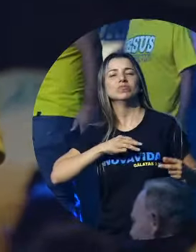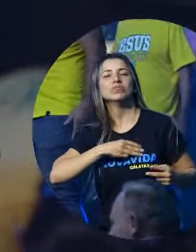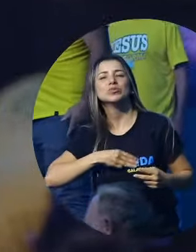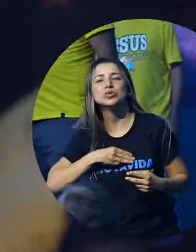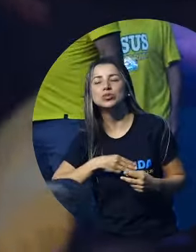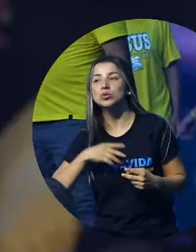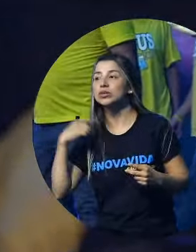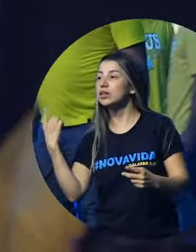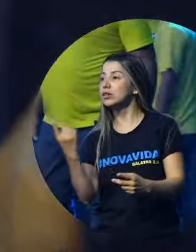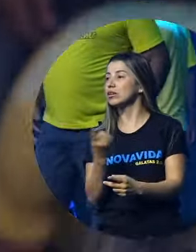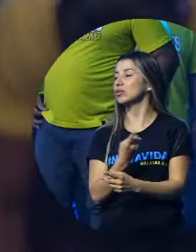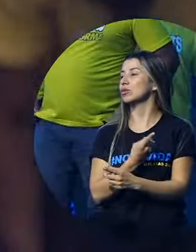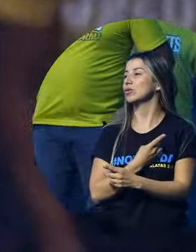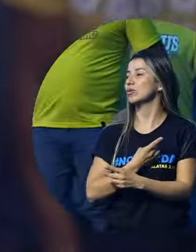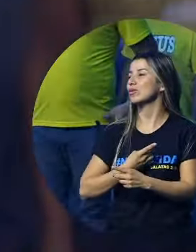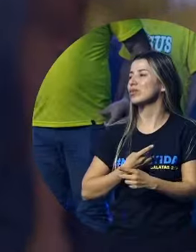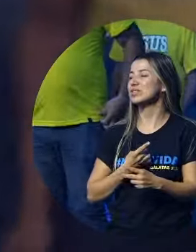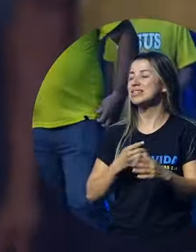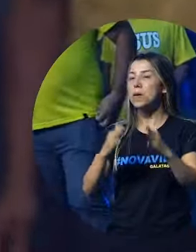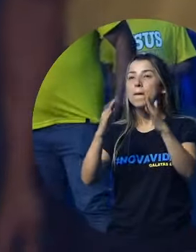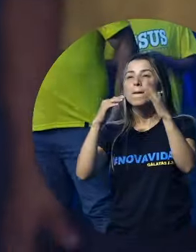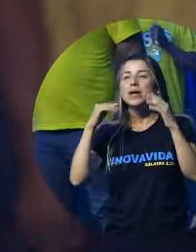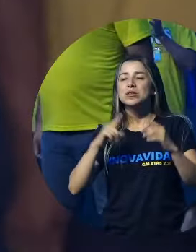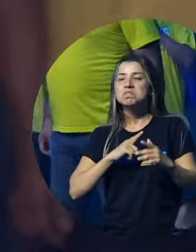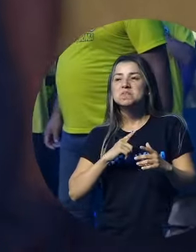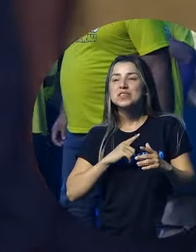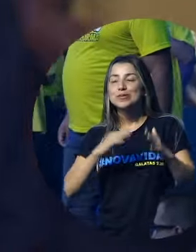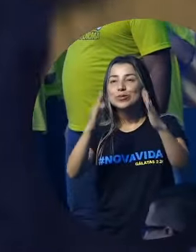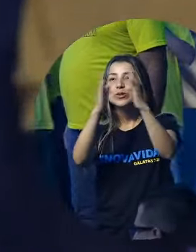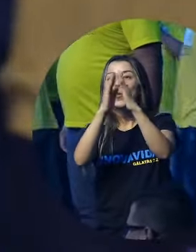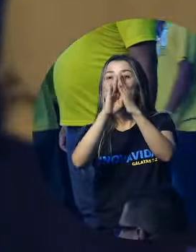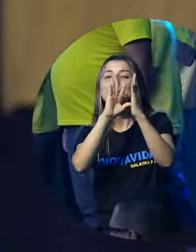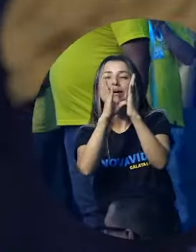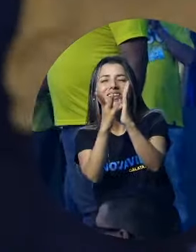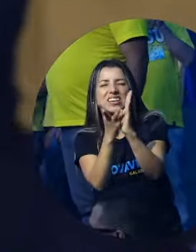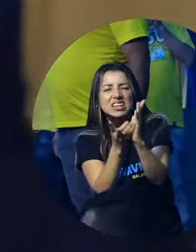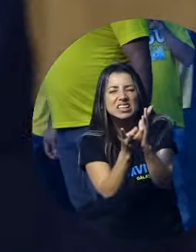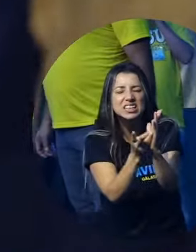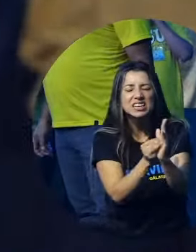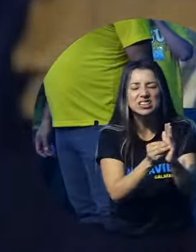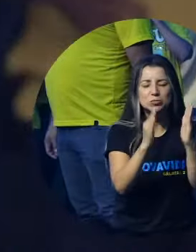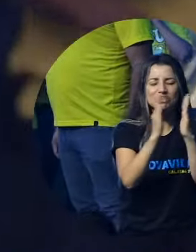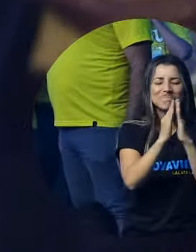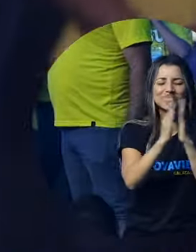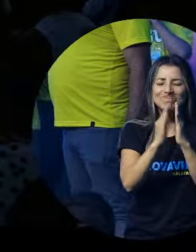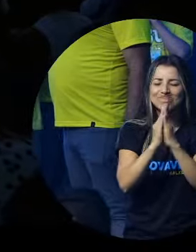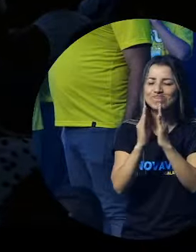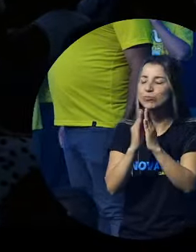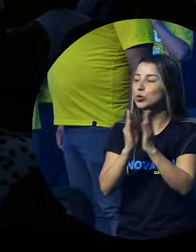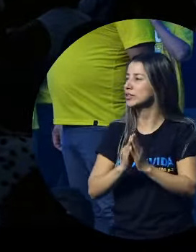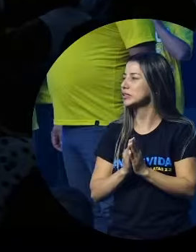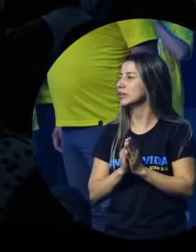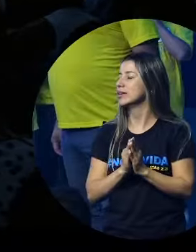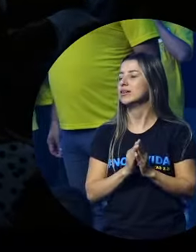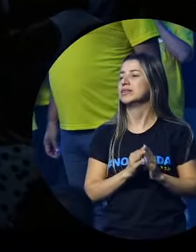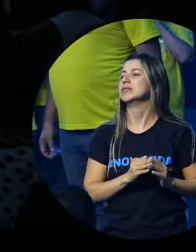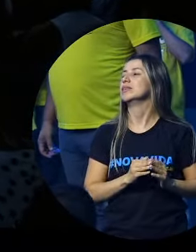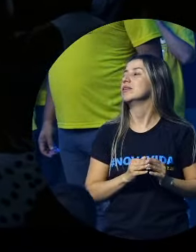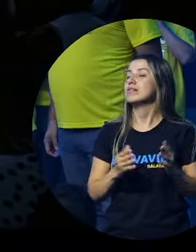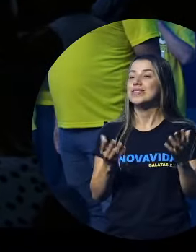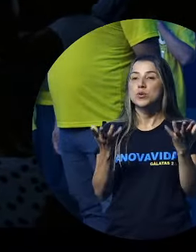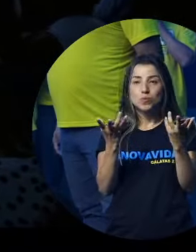de oração. Nesse momento tem uma igreja em vigília de oração, pastor Fabrício. Uma muralha de oração, é isso? E eu queria